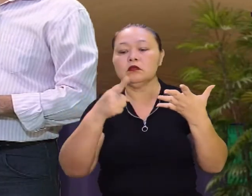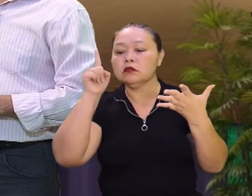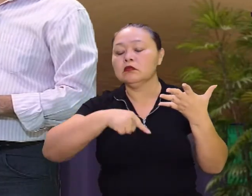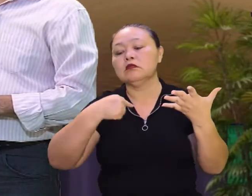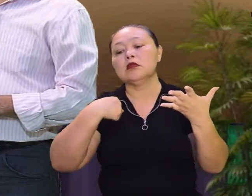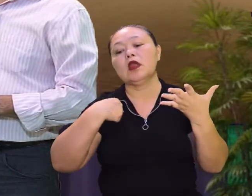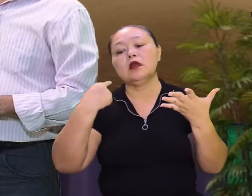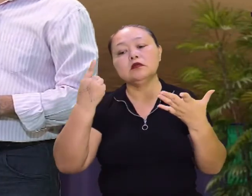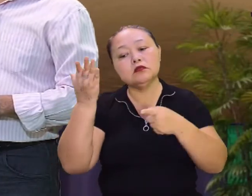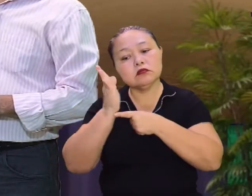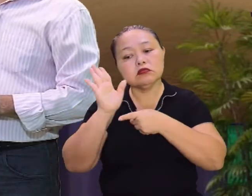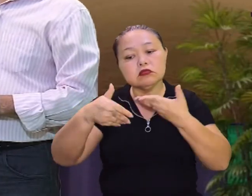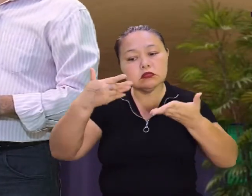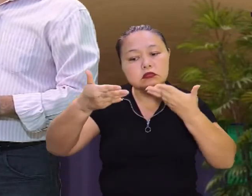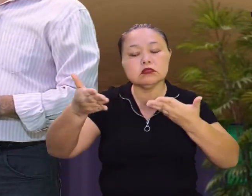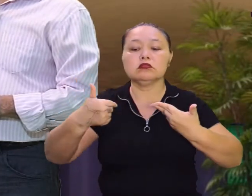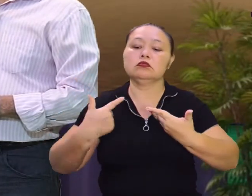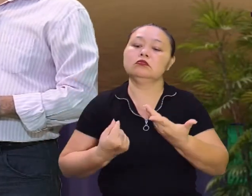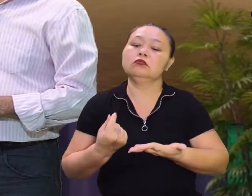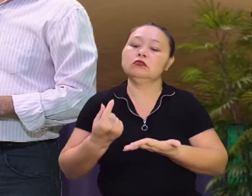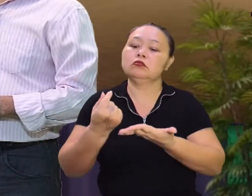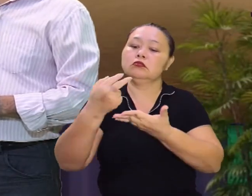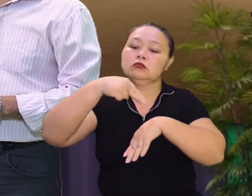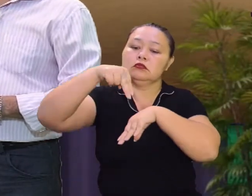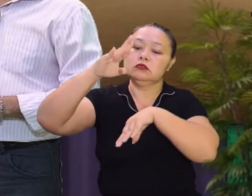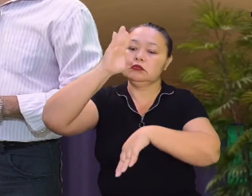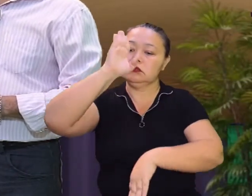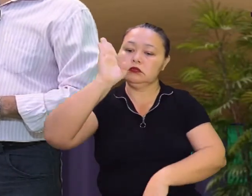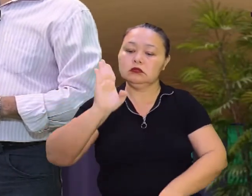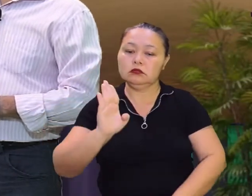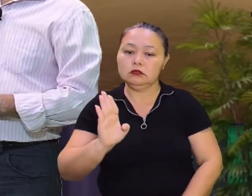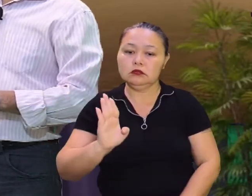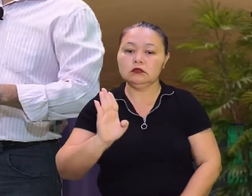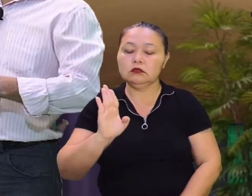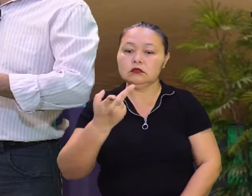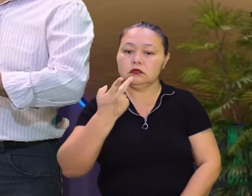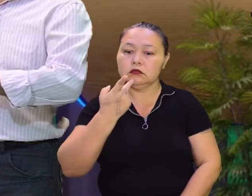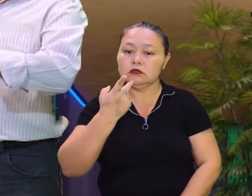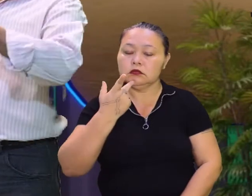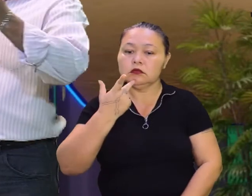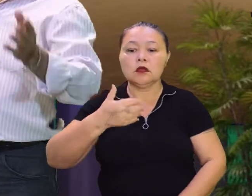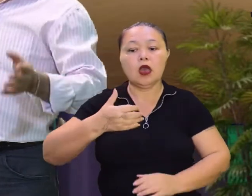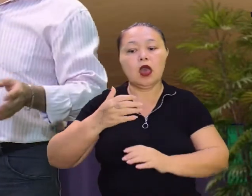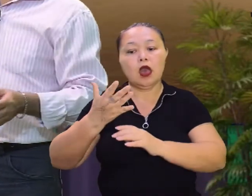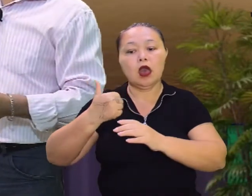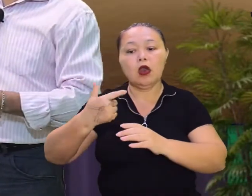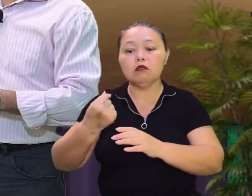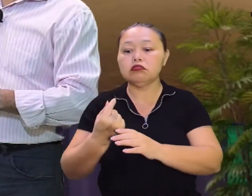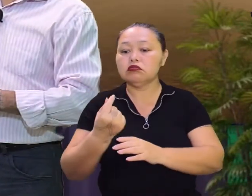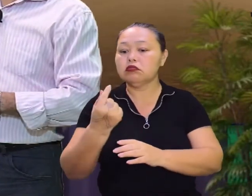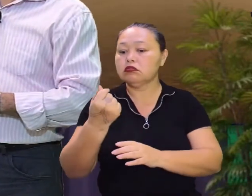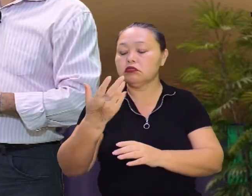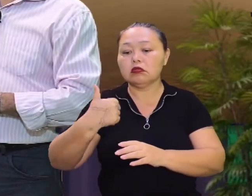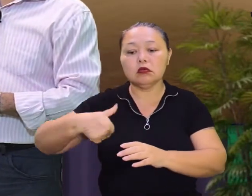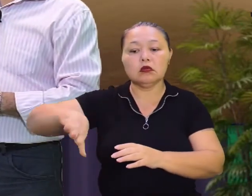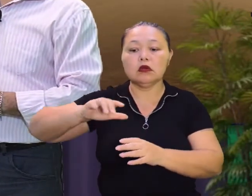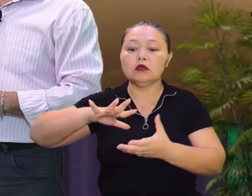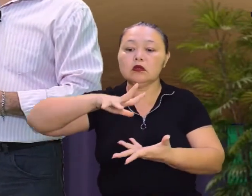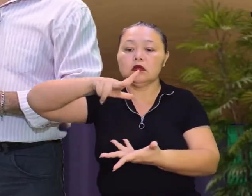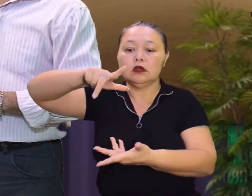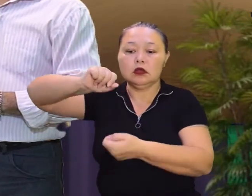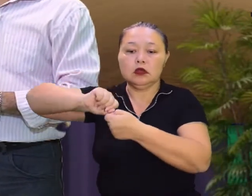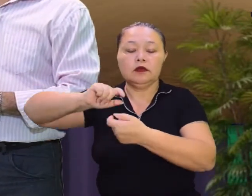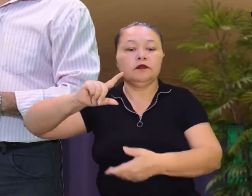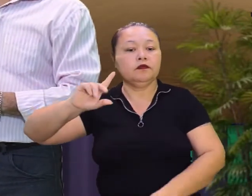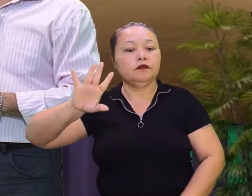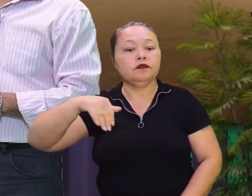bem favoráveis ao desenvolvimento da nação brasileira. Beleza. Sem falar que somos uma das maiores economias do mundo, né? Muito bem.